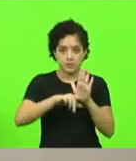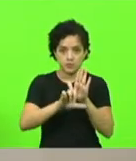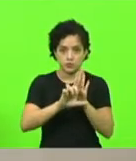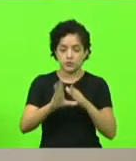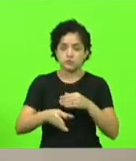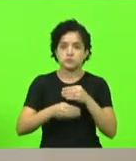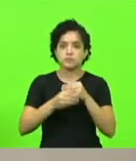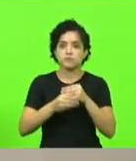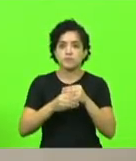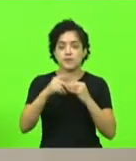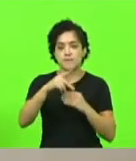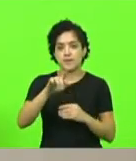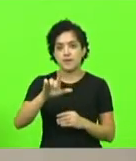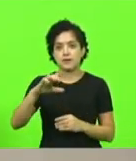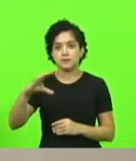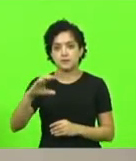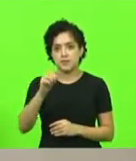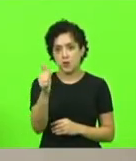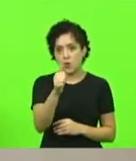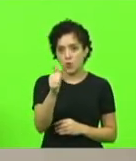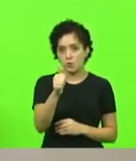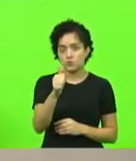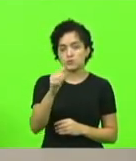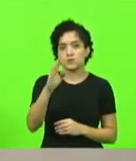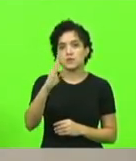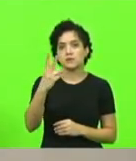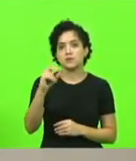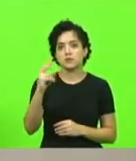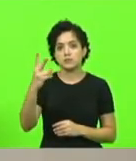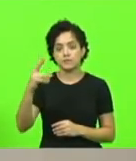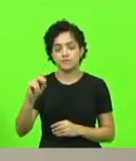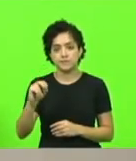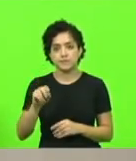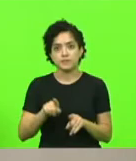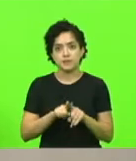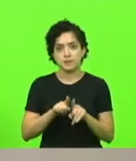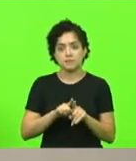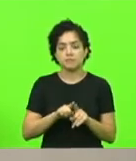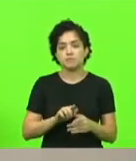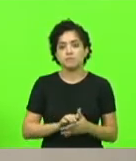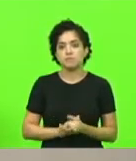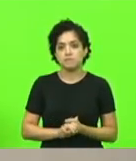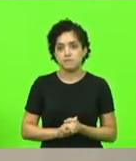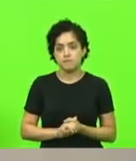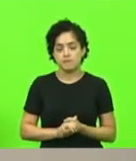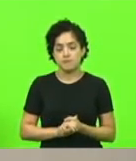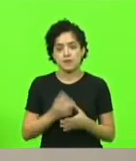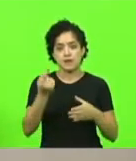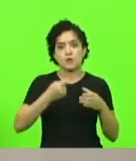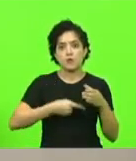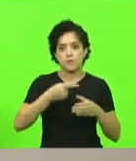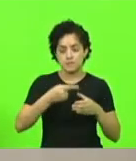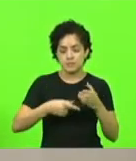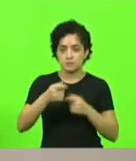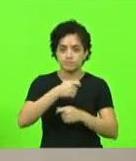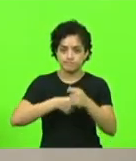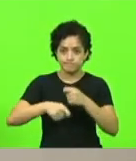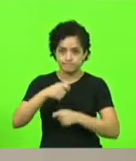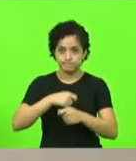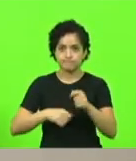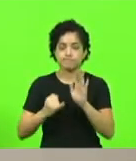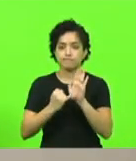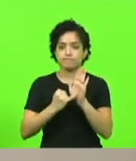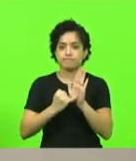Complementar, PLC 11.0/2020, autor deputado Jessé Lopes. A Comissão de Finanças e Tributação apresentou